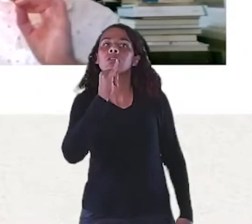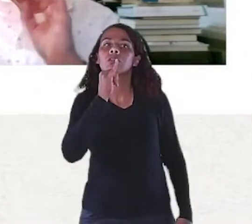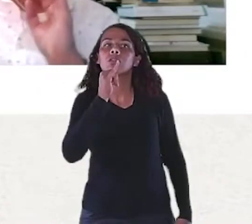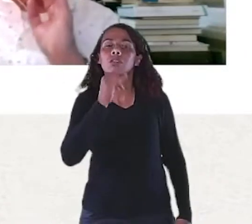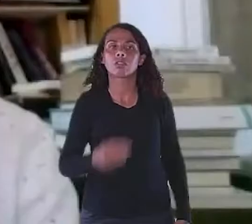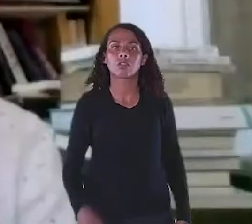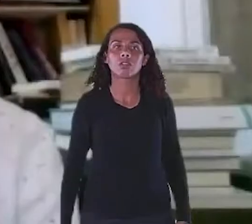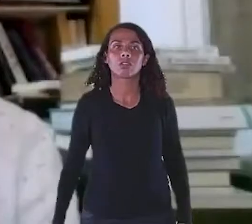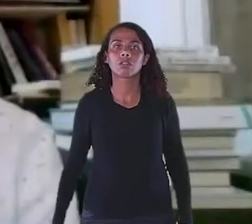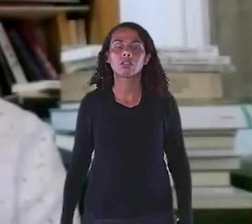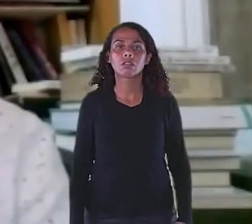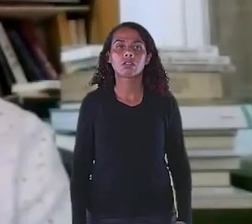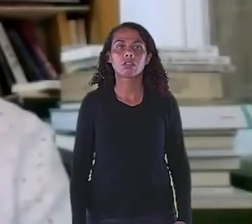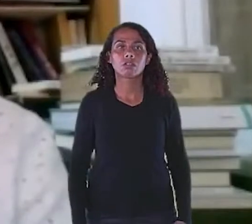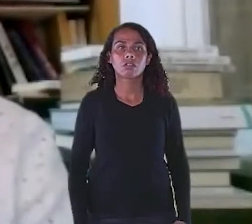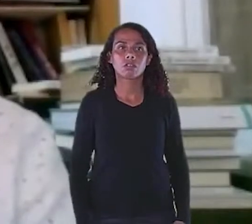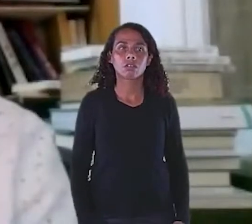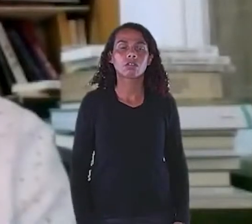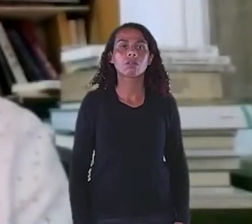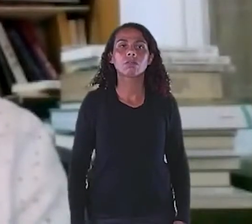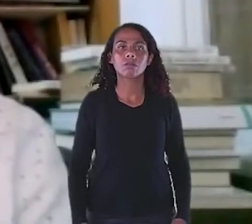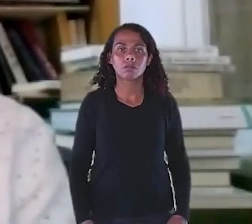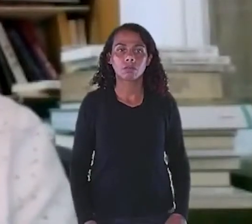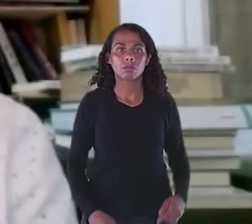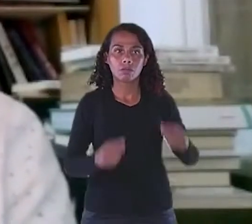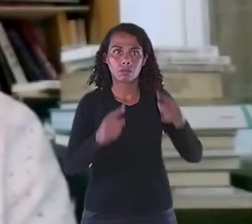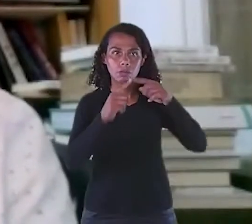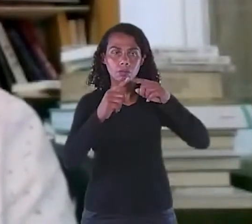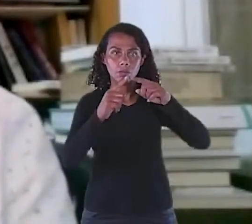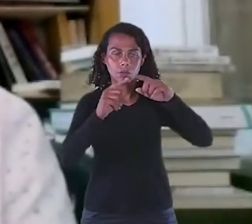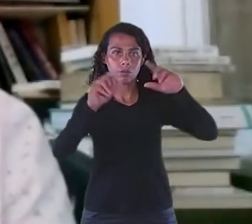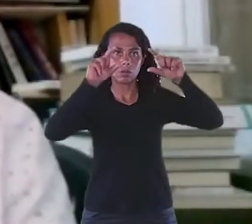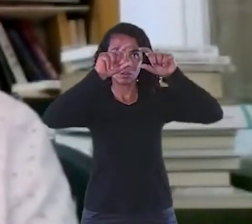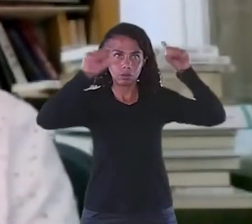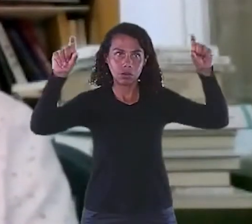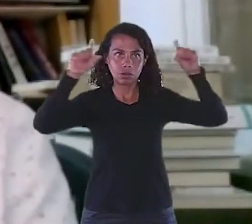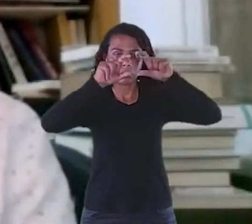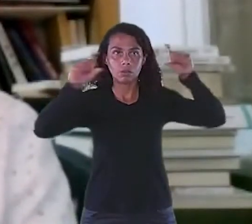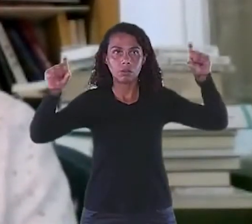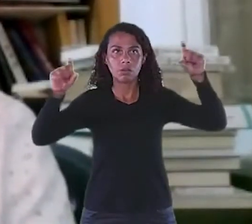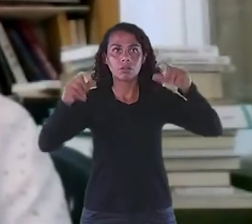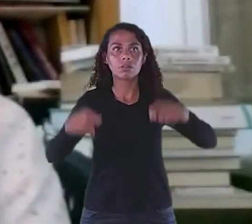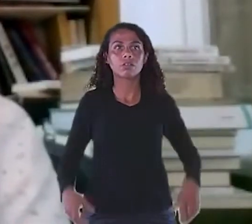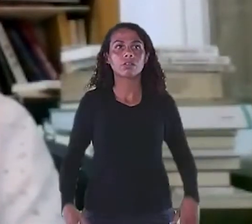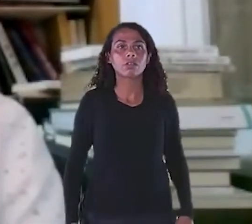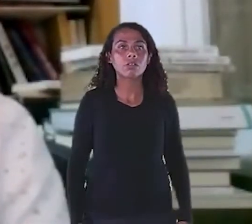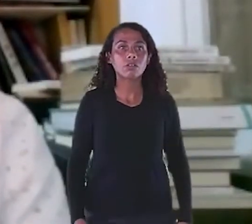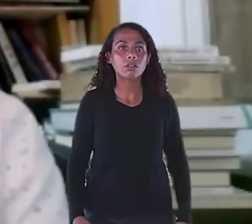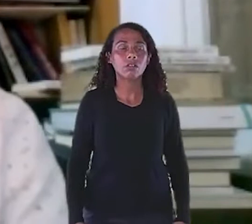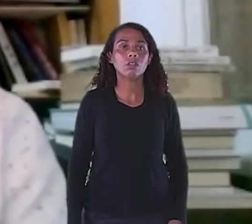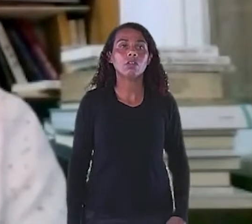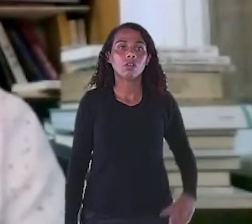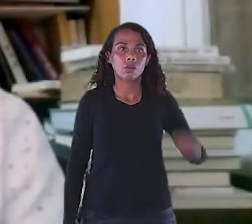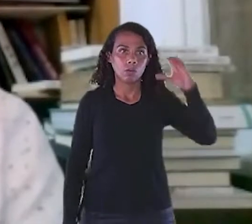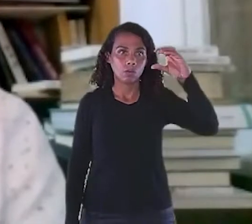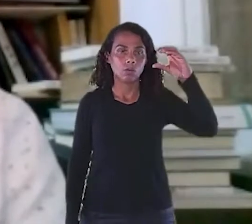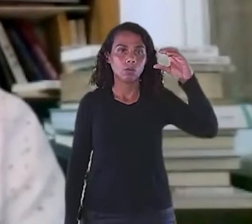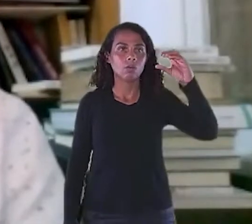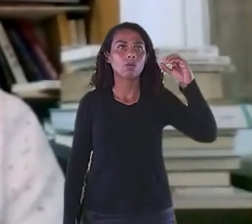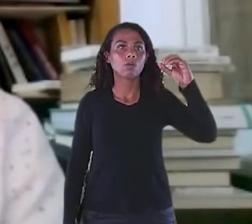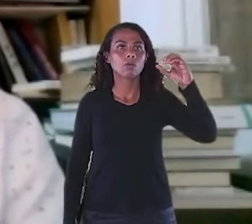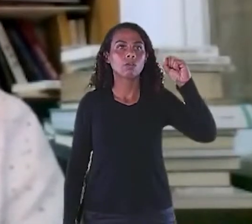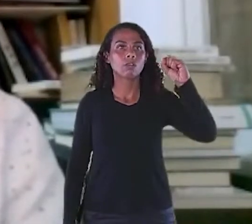Havia lá, de repente, uma frase que começava assim, por coincidência, não sei o quê. Ele pegou o lápis dele e fez